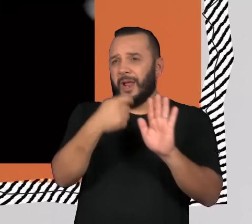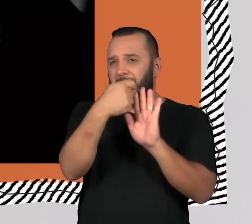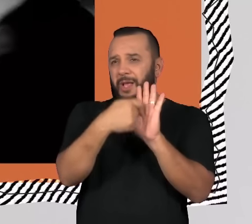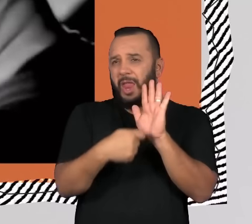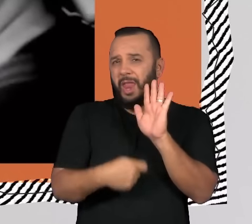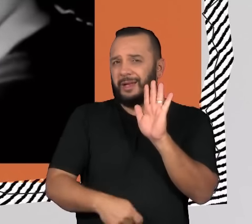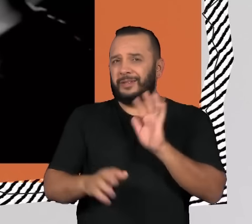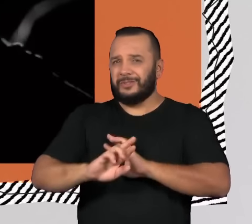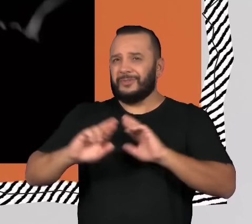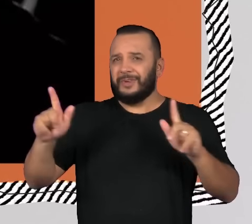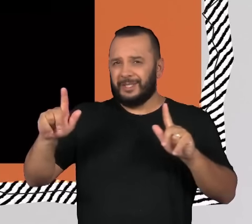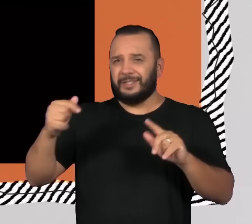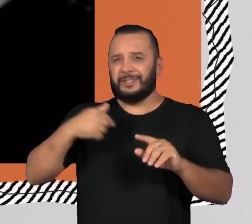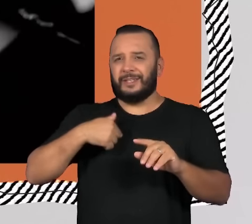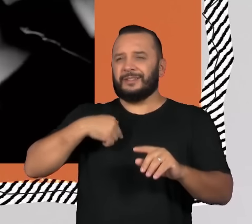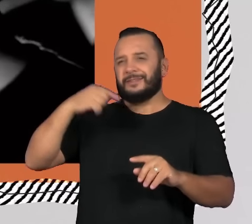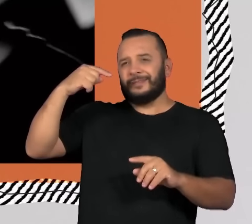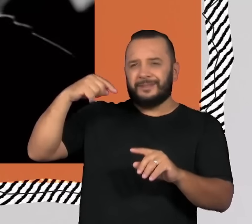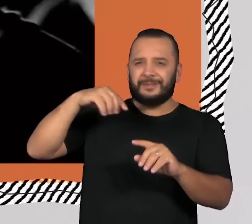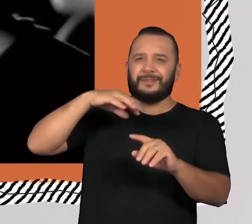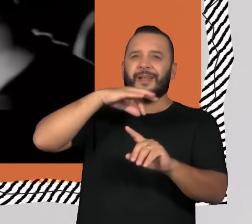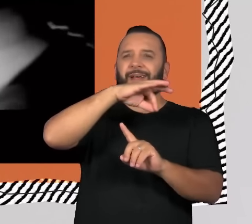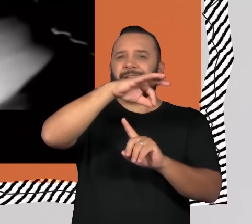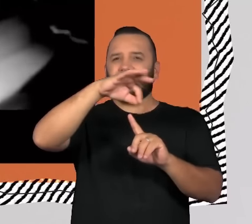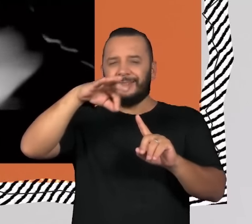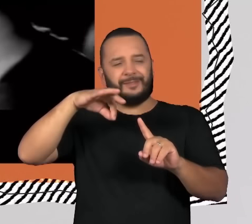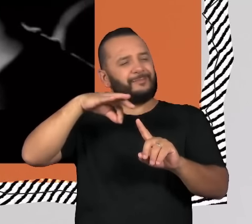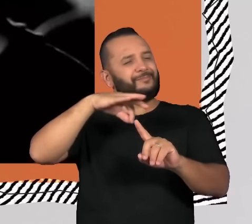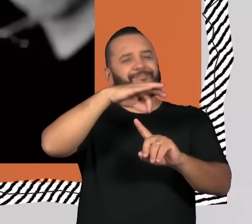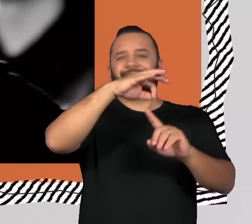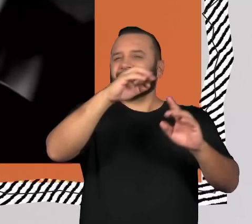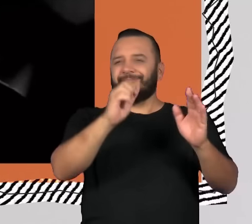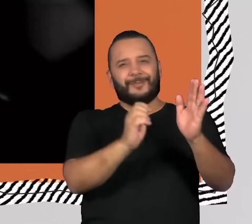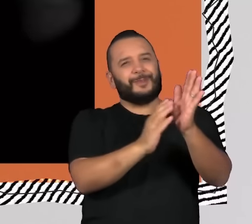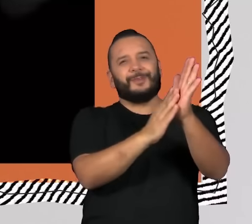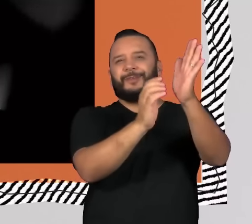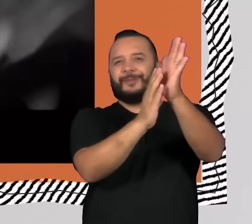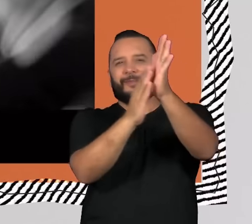Seu santo nome seja louvado